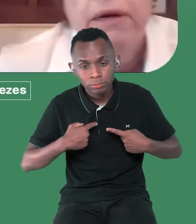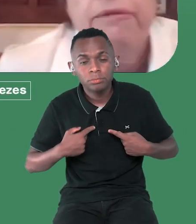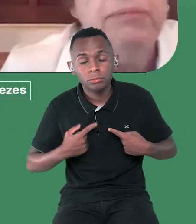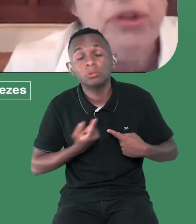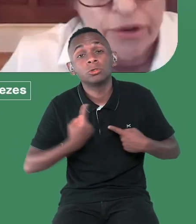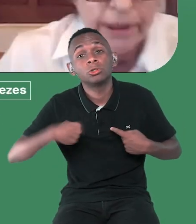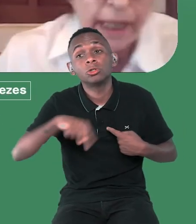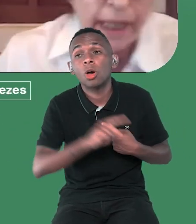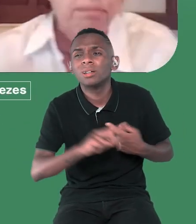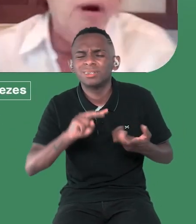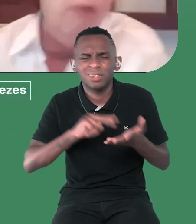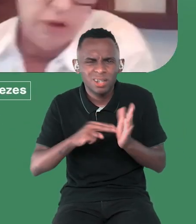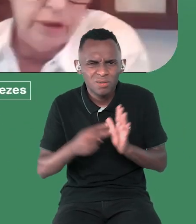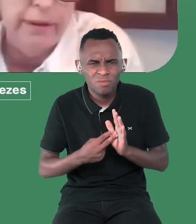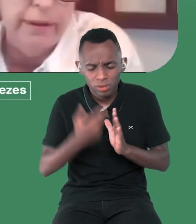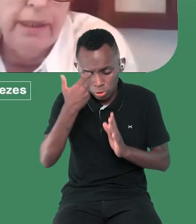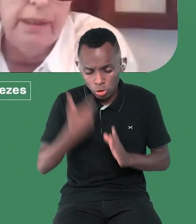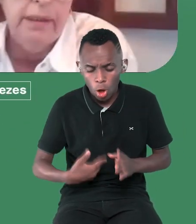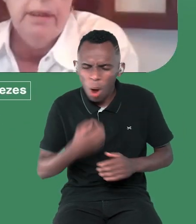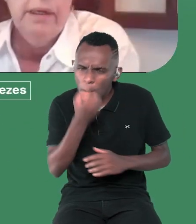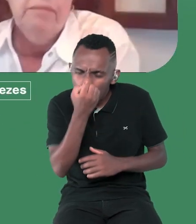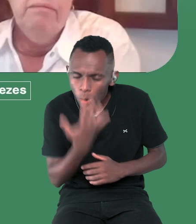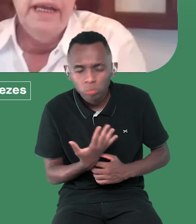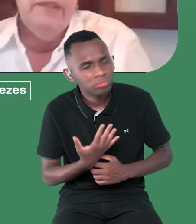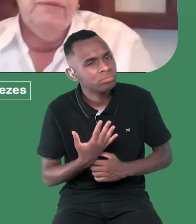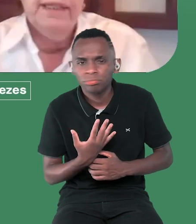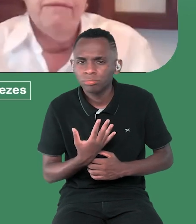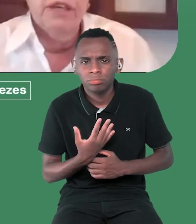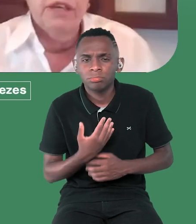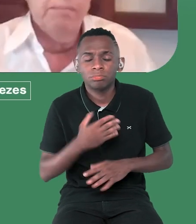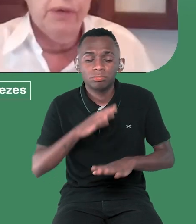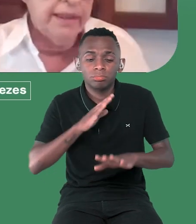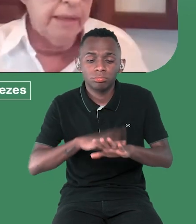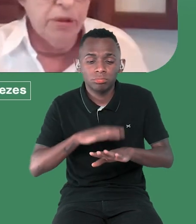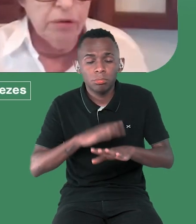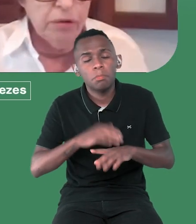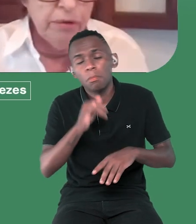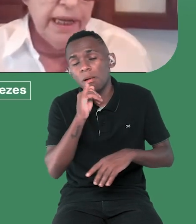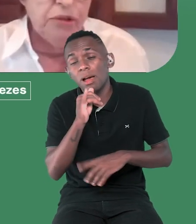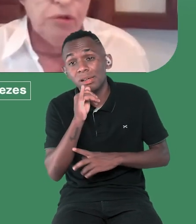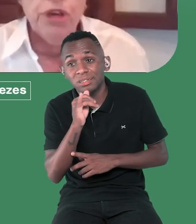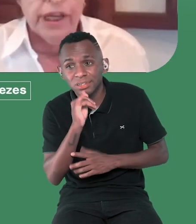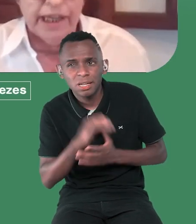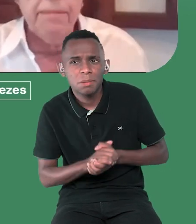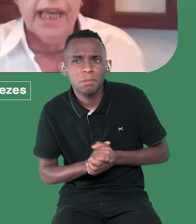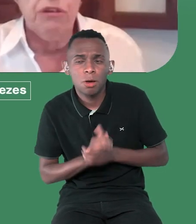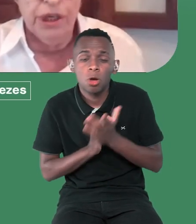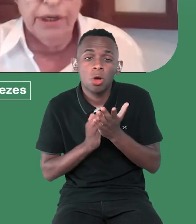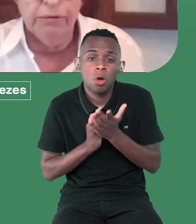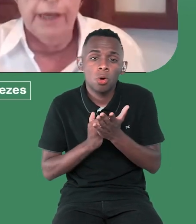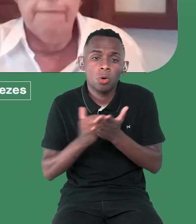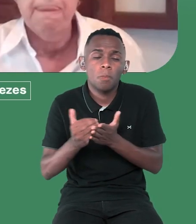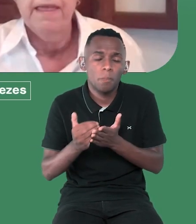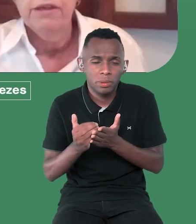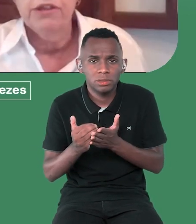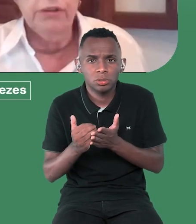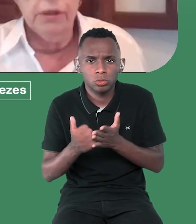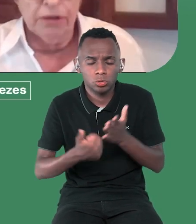que vamos nos tornar bons, né? Mas você veja, por exemplo, no início de Crime e Castigo,